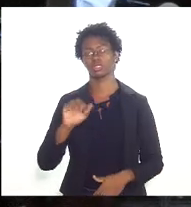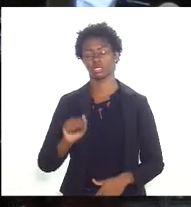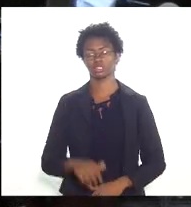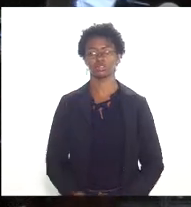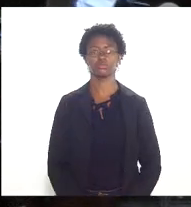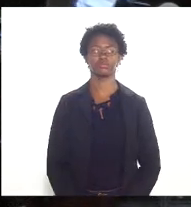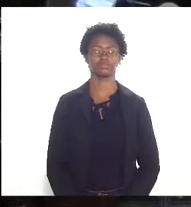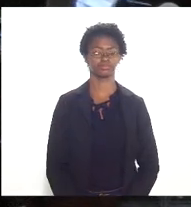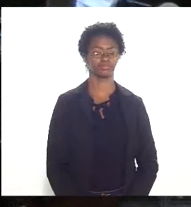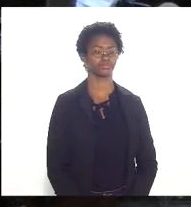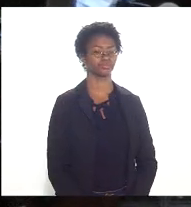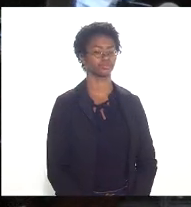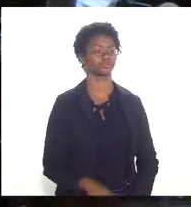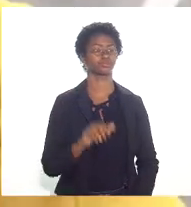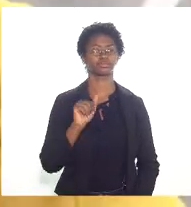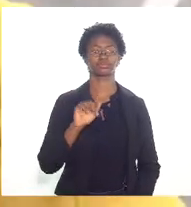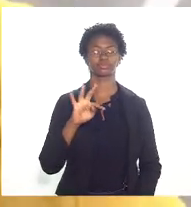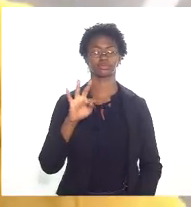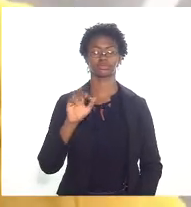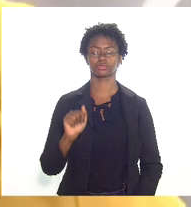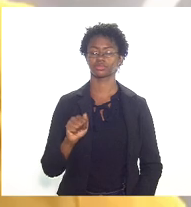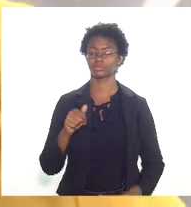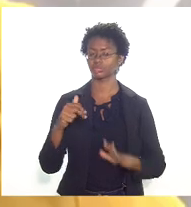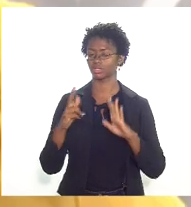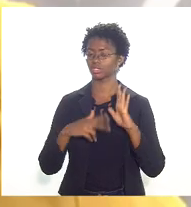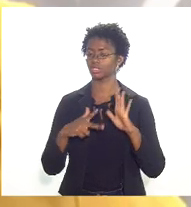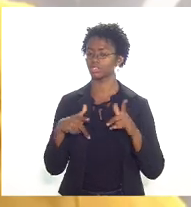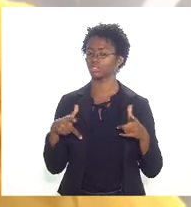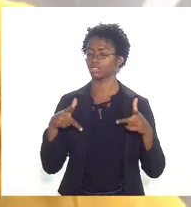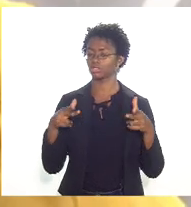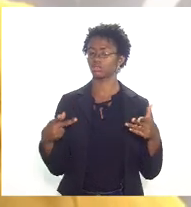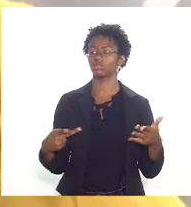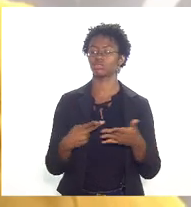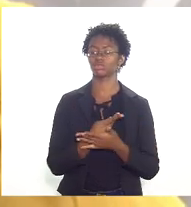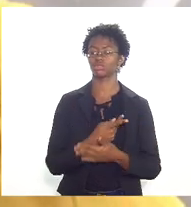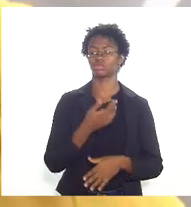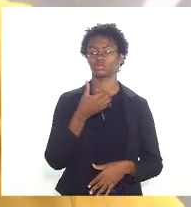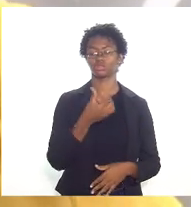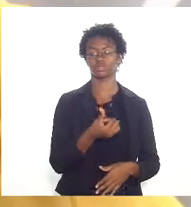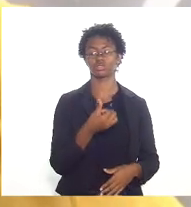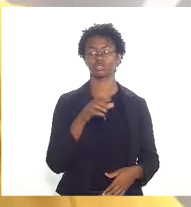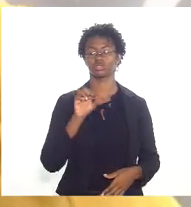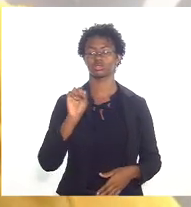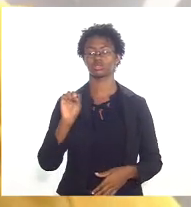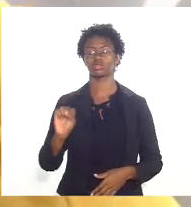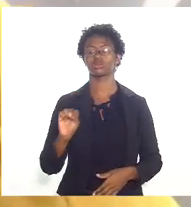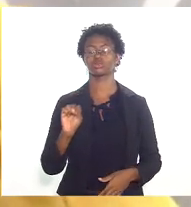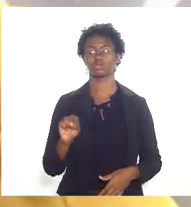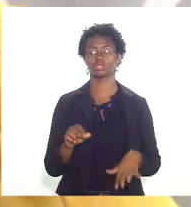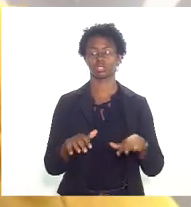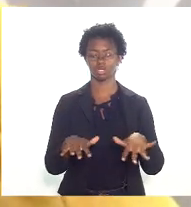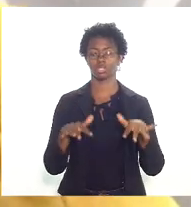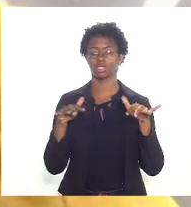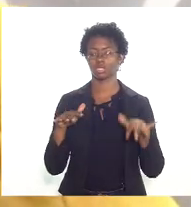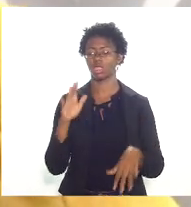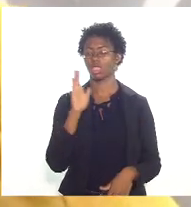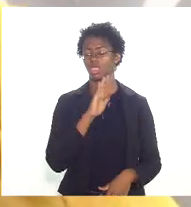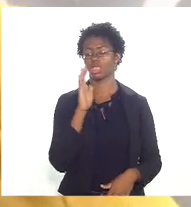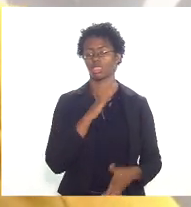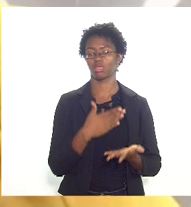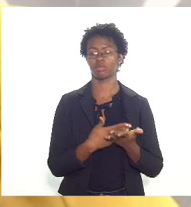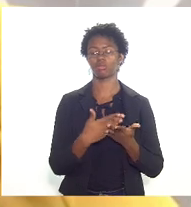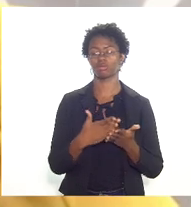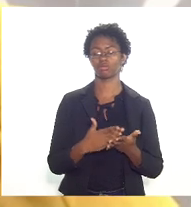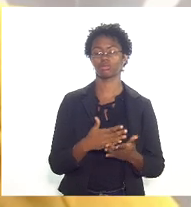anterior ah ah tá reflexo desativar o ocorrido na 68ª sessão extraordinária que